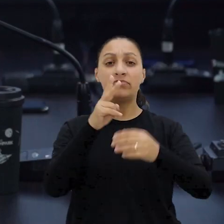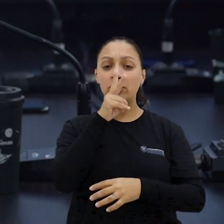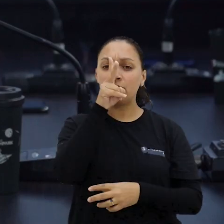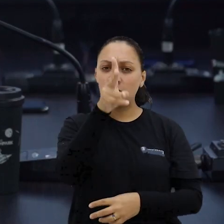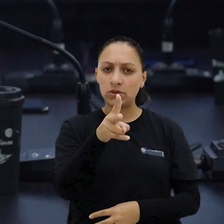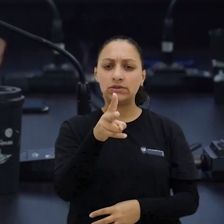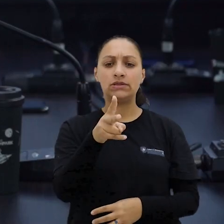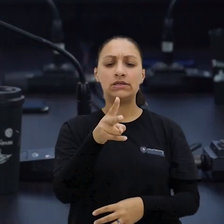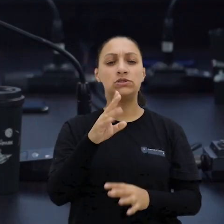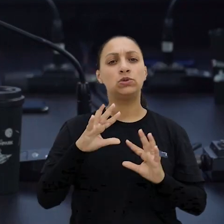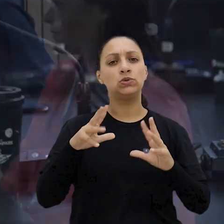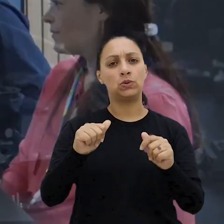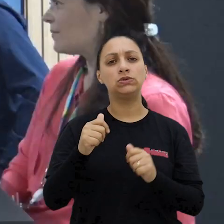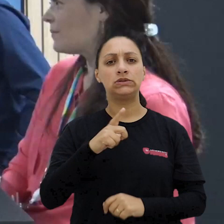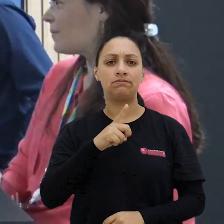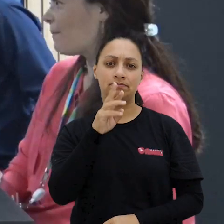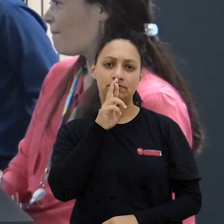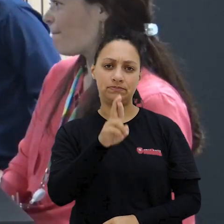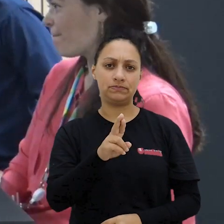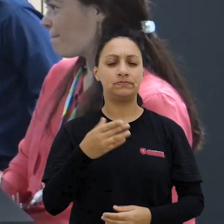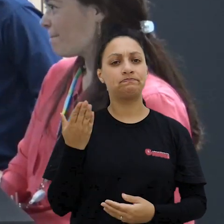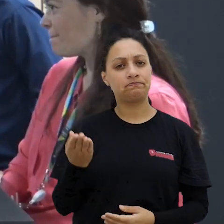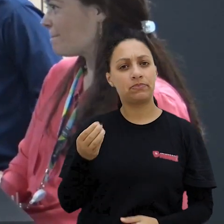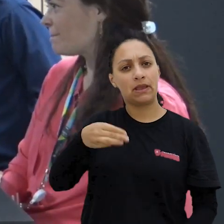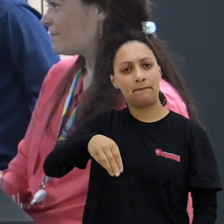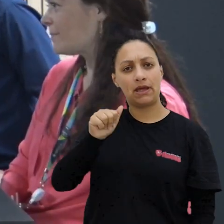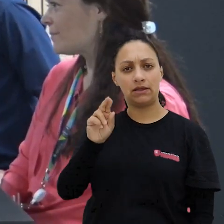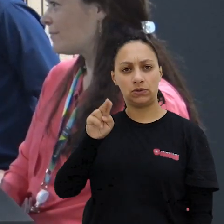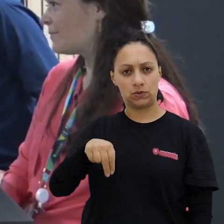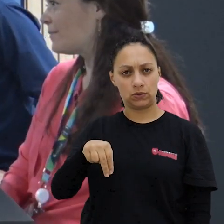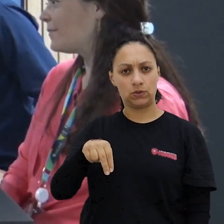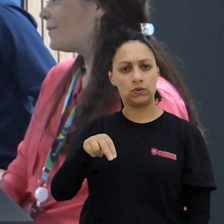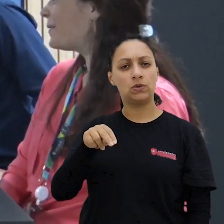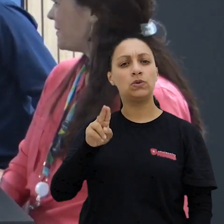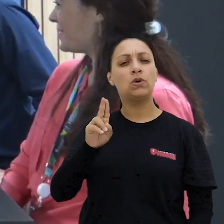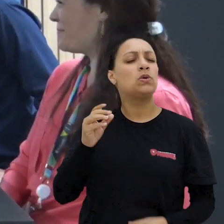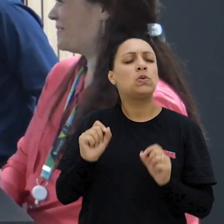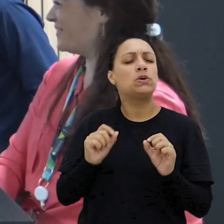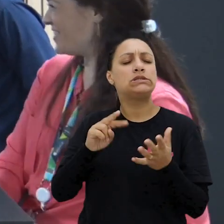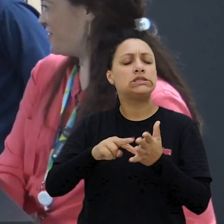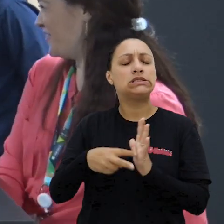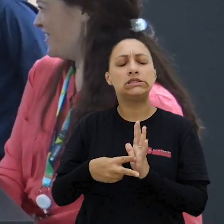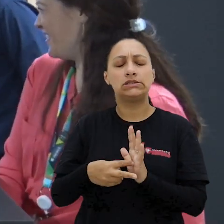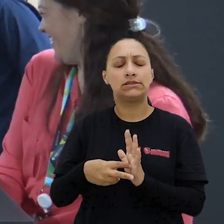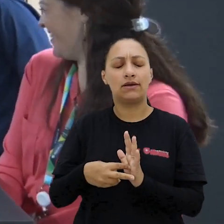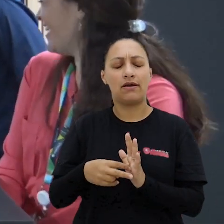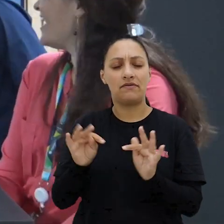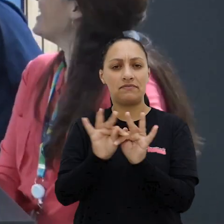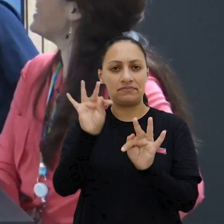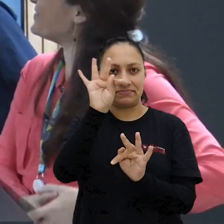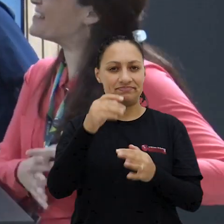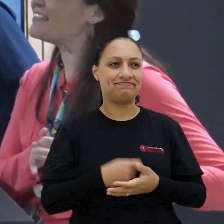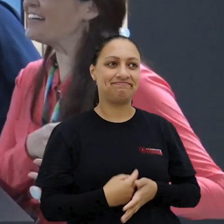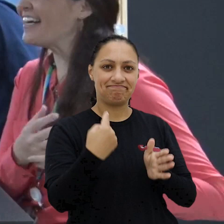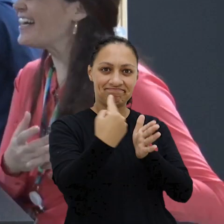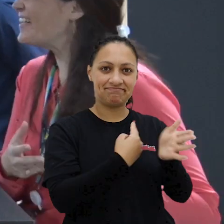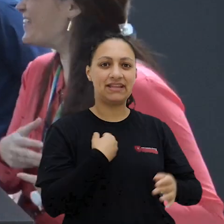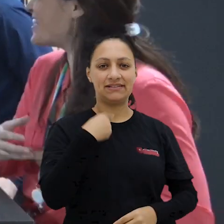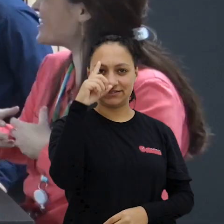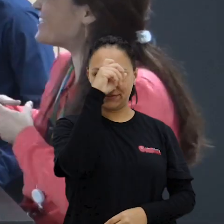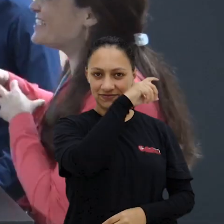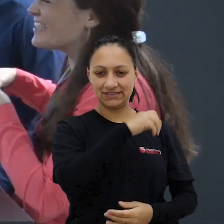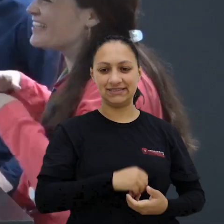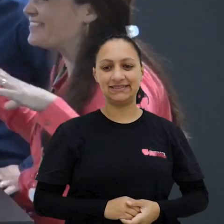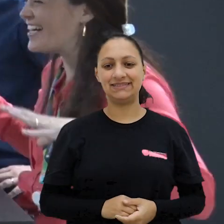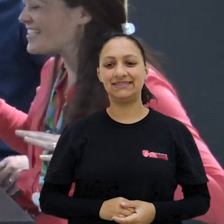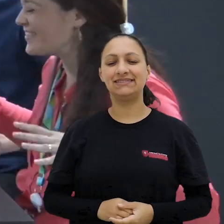gente se fortalece e todos geram resultados. Manu, o que é o Fevale Tech Park? Que pergunta difícil. Não,